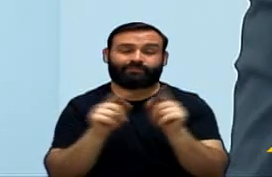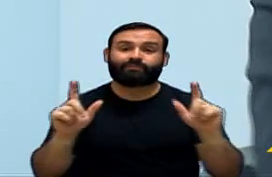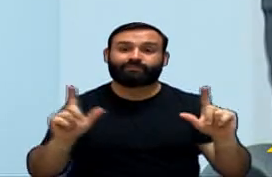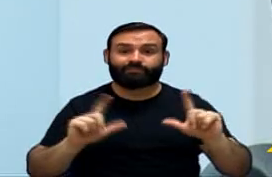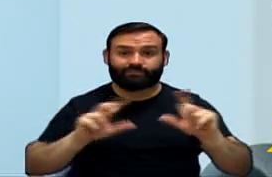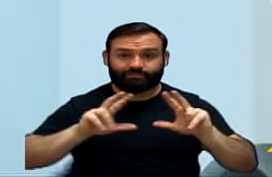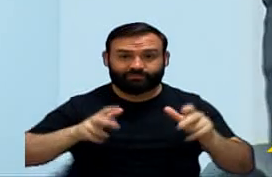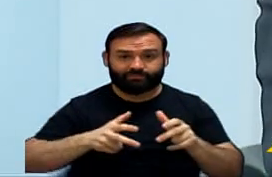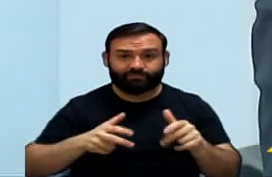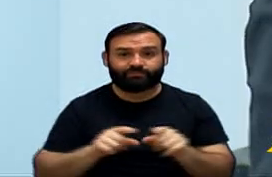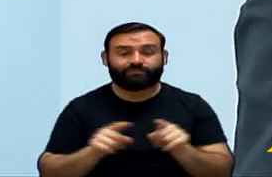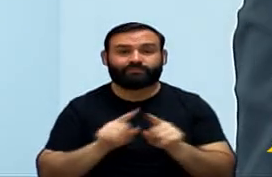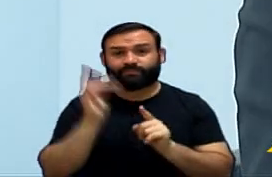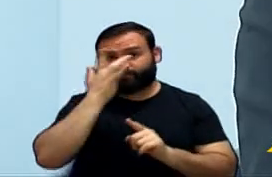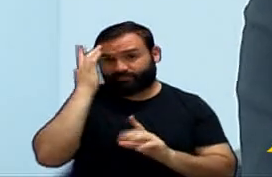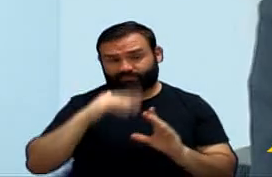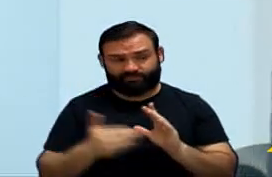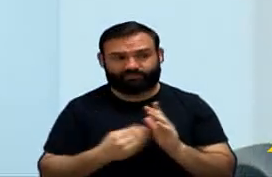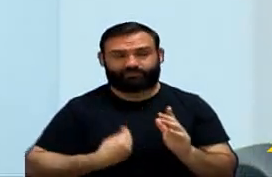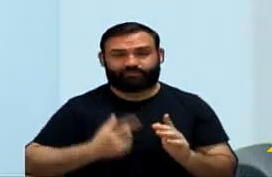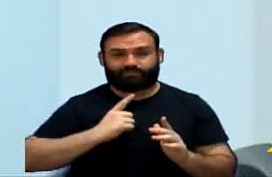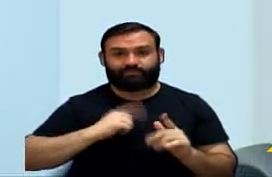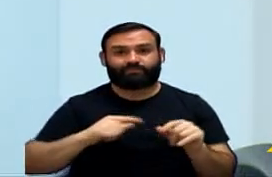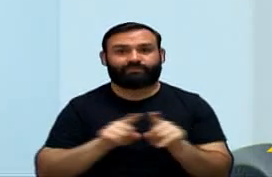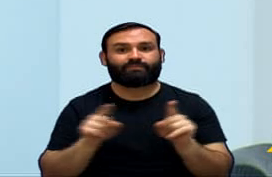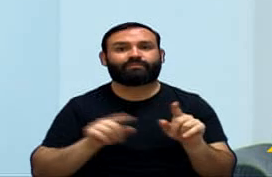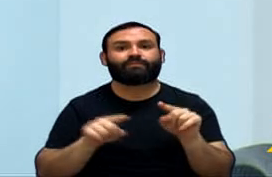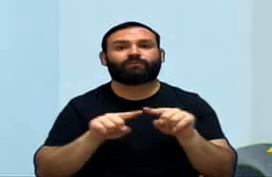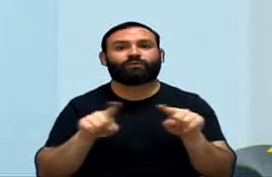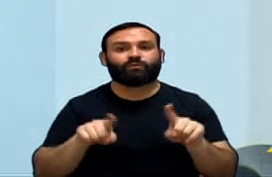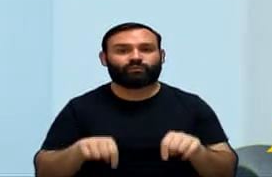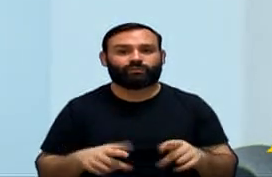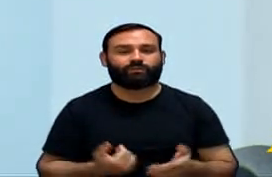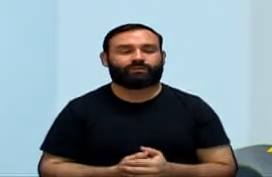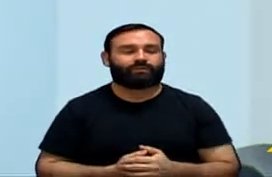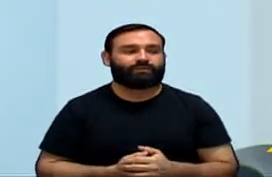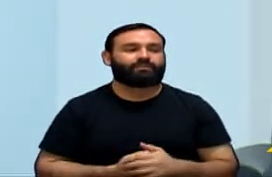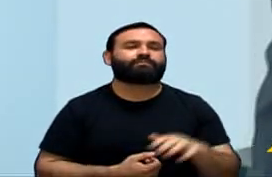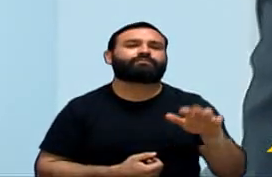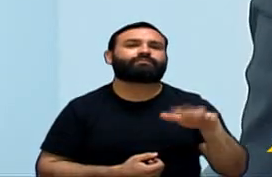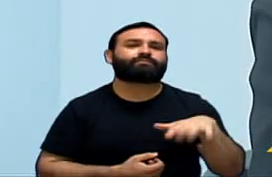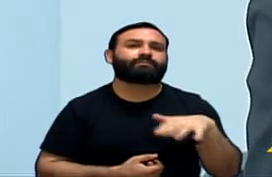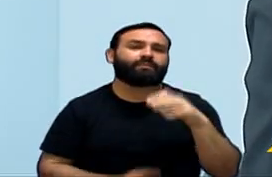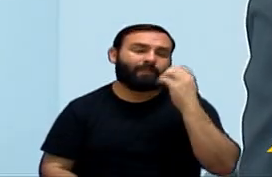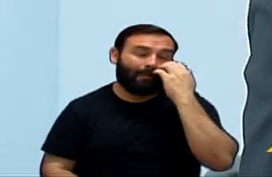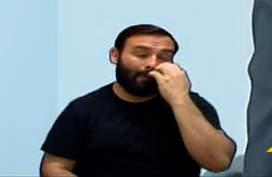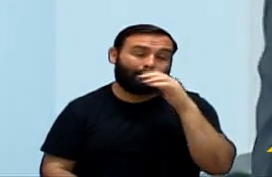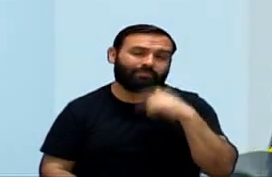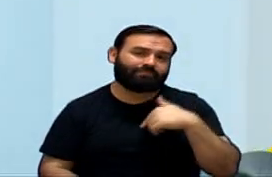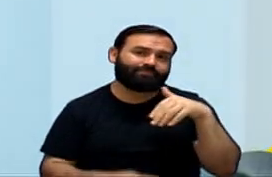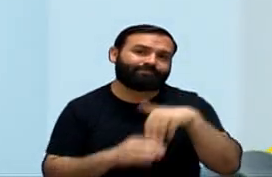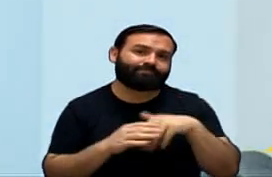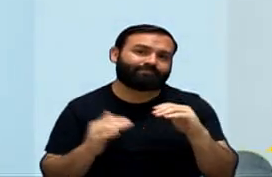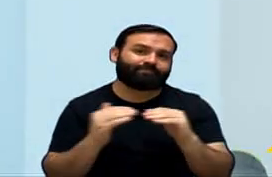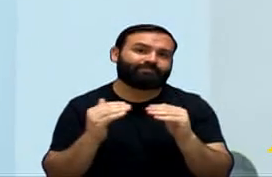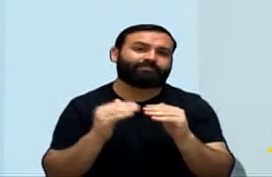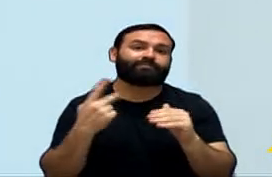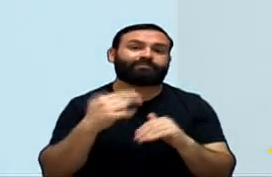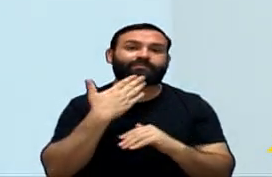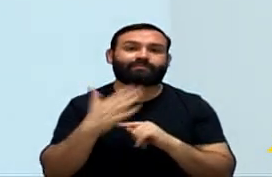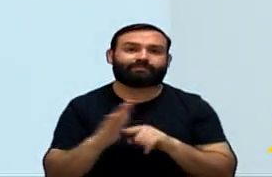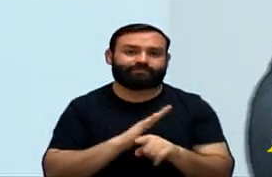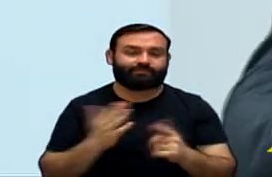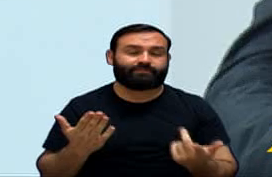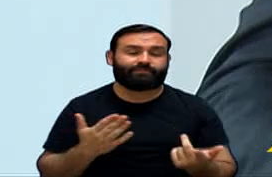Municipal e a todos que estão aqui presentes inclusive os funcionários eh dito isto periclis eh voto favorável ao requerimento de vossa